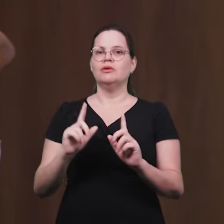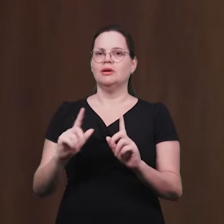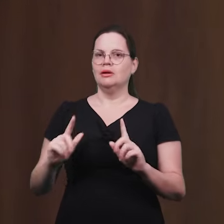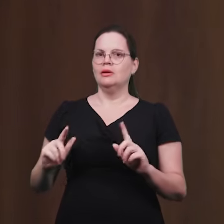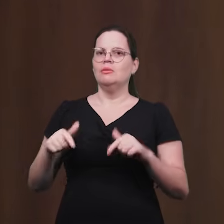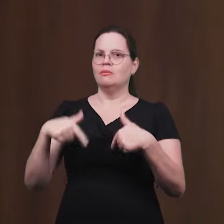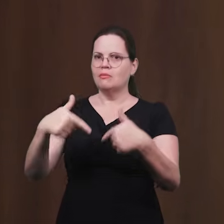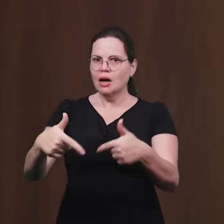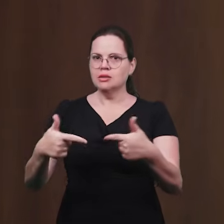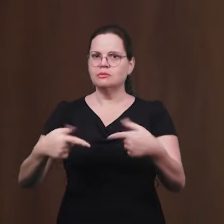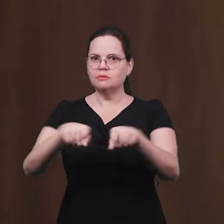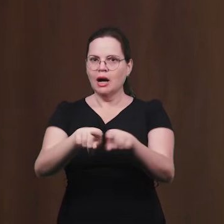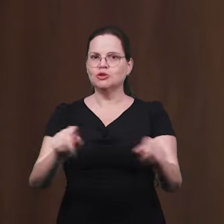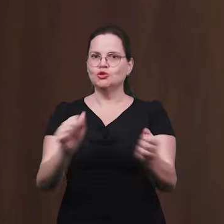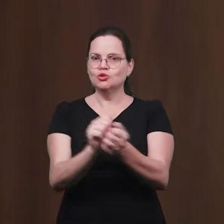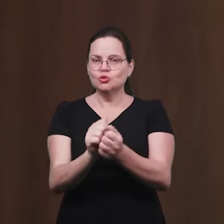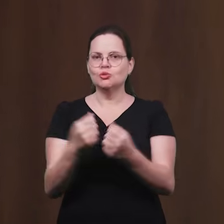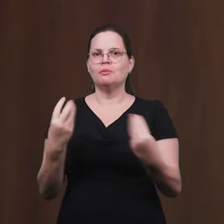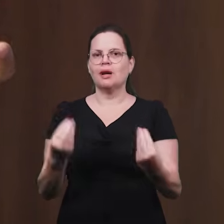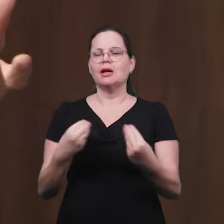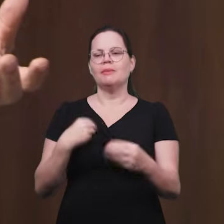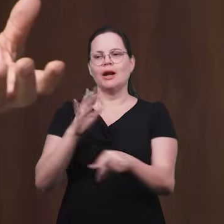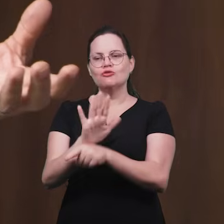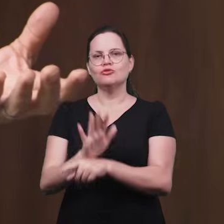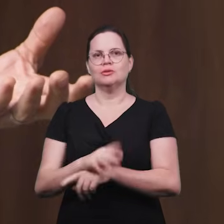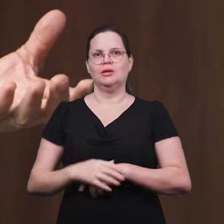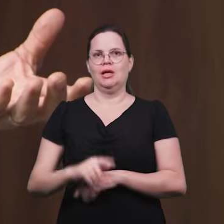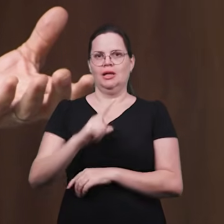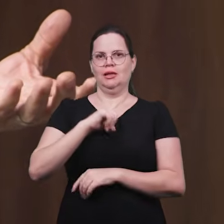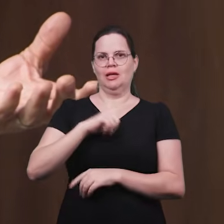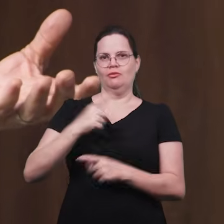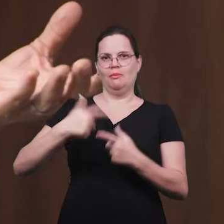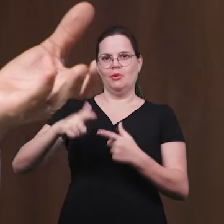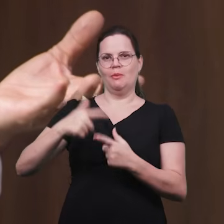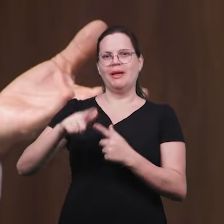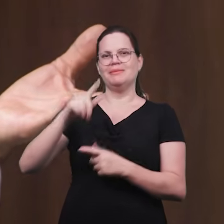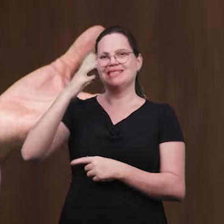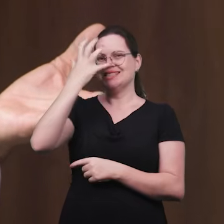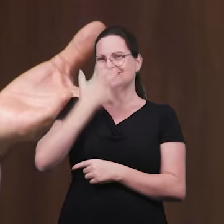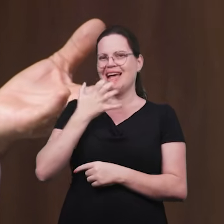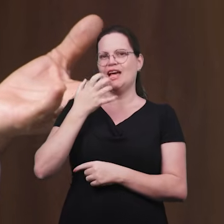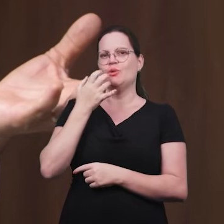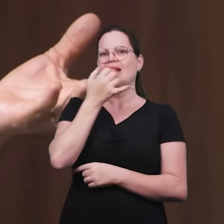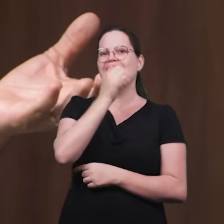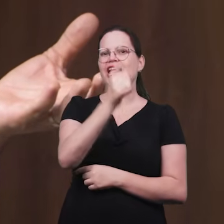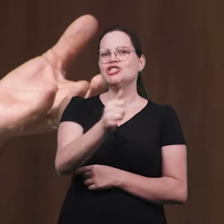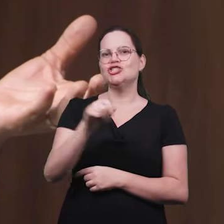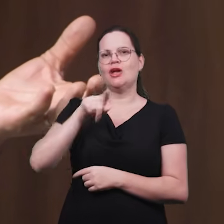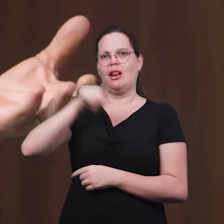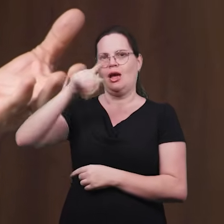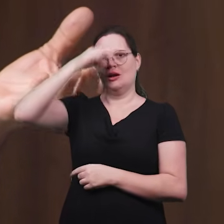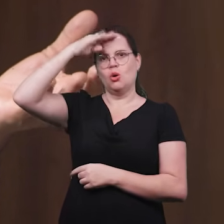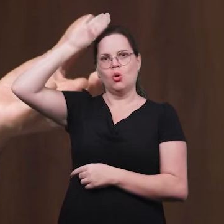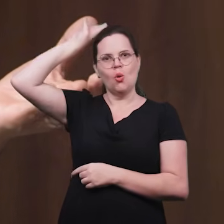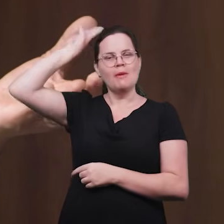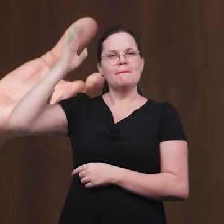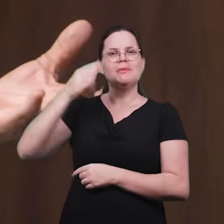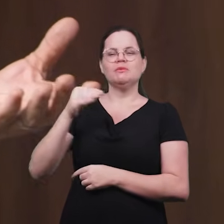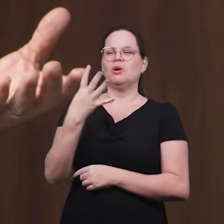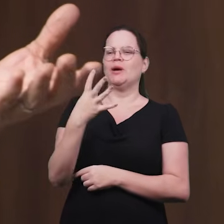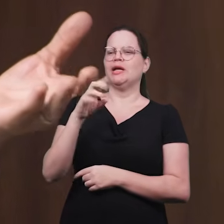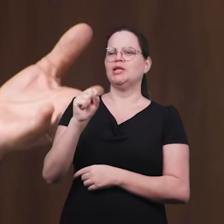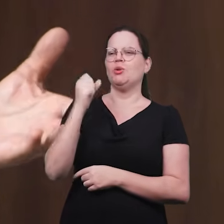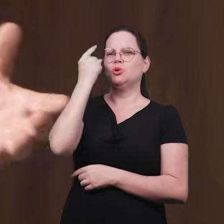age para atender às necessidades. Cuba, nós tínhamos um problema muito sério com energia. Ficava-se como 40